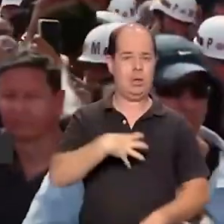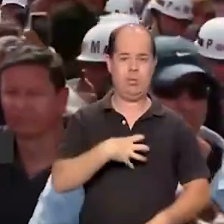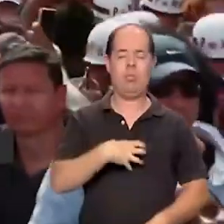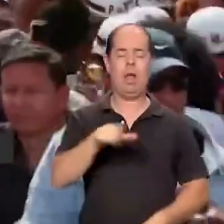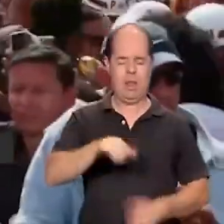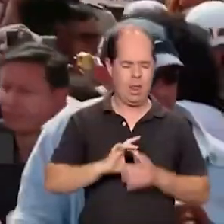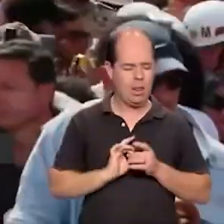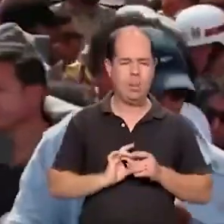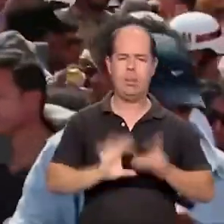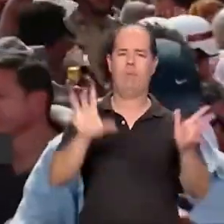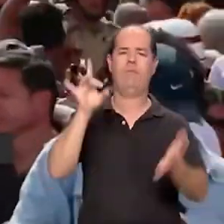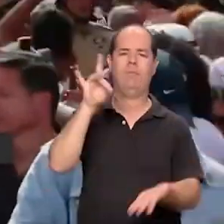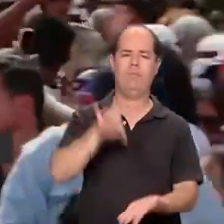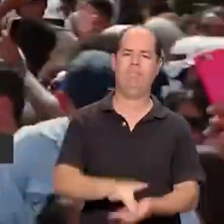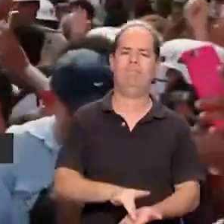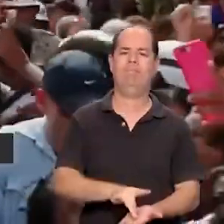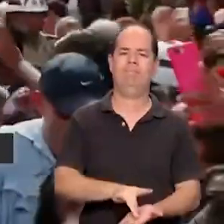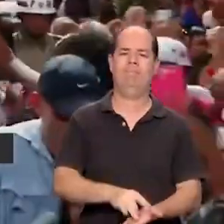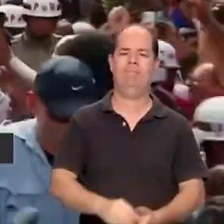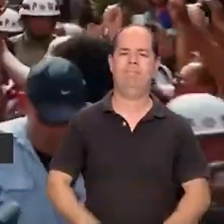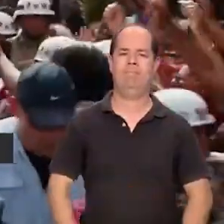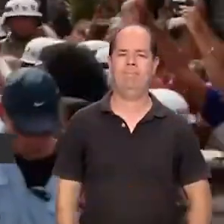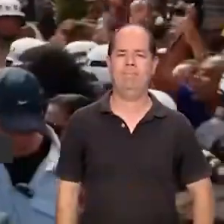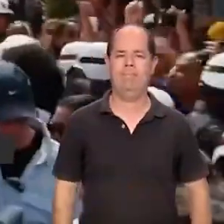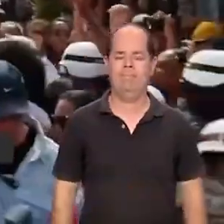foi consolidada.